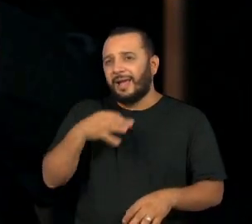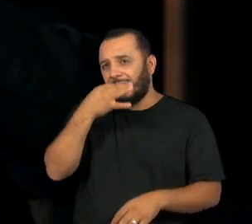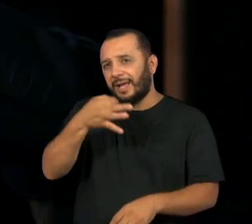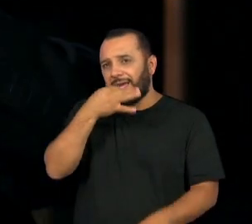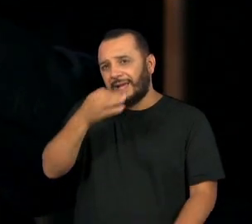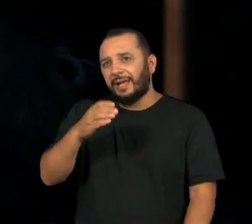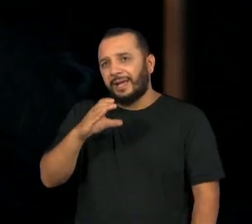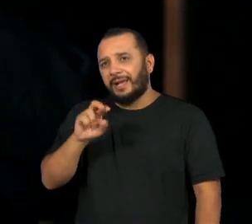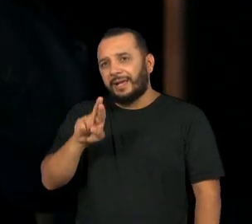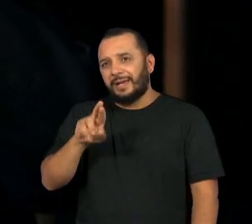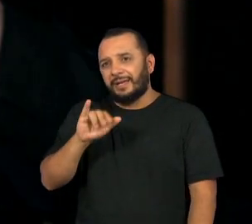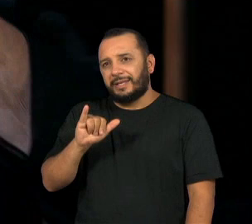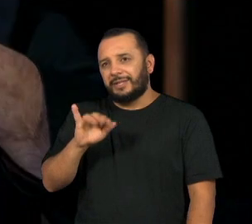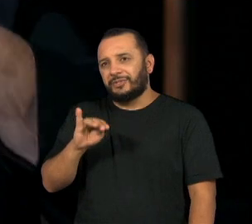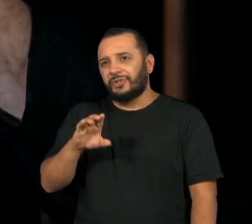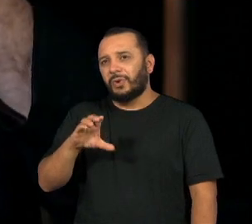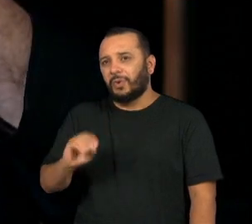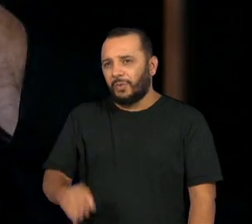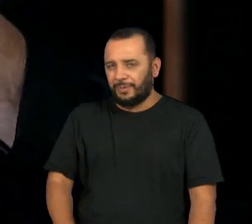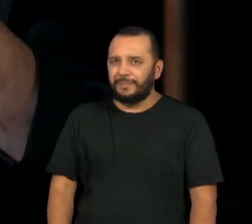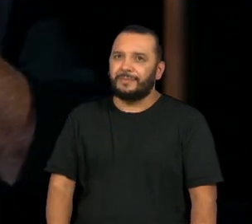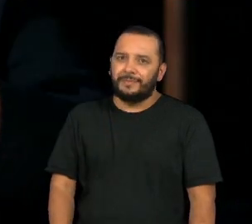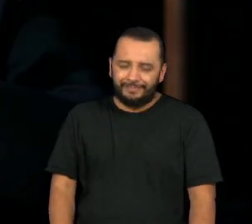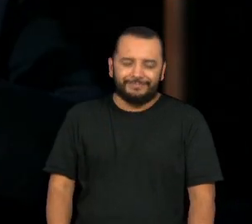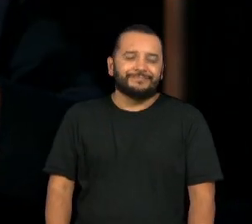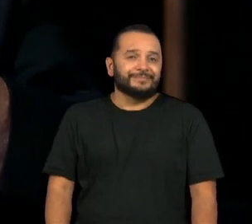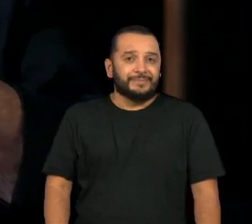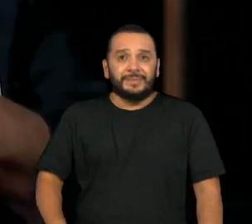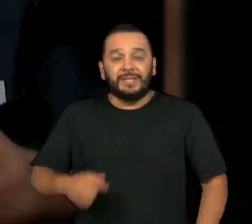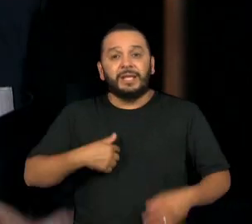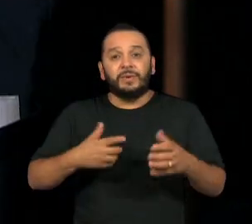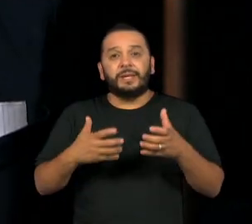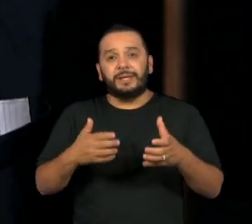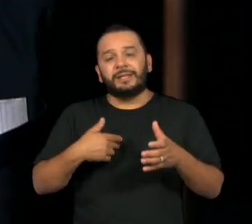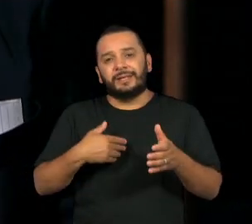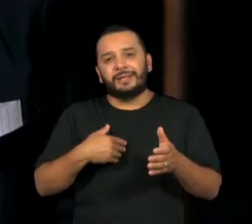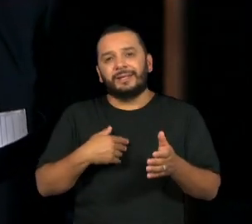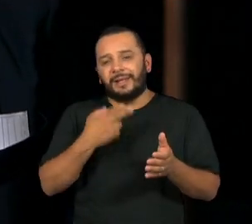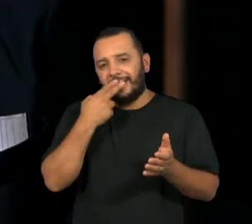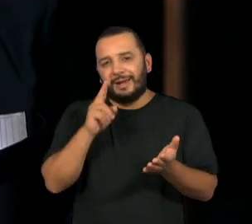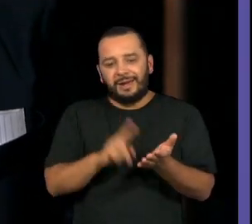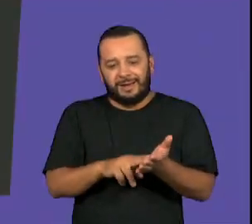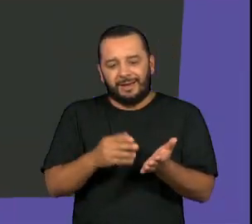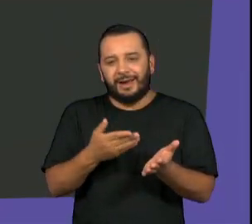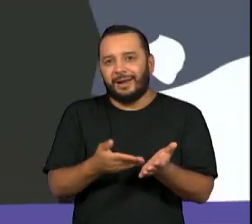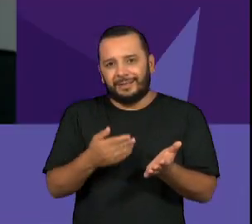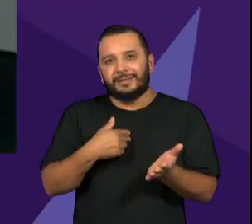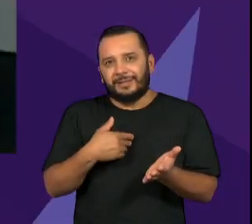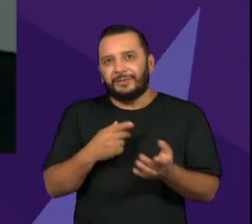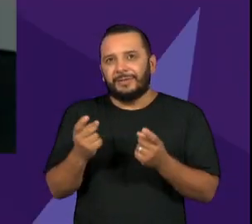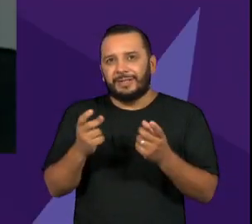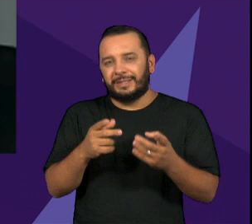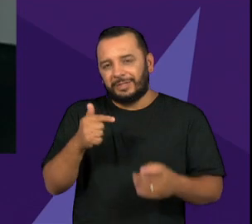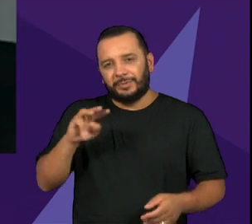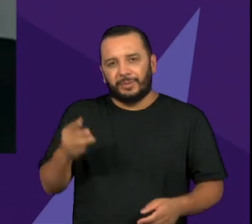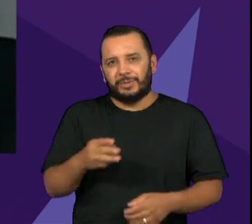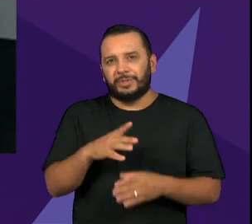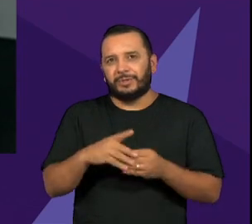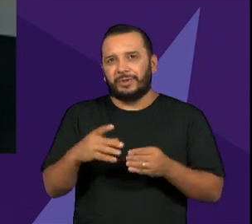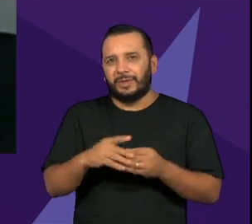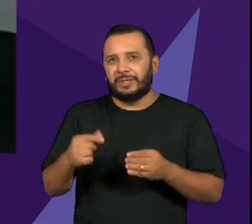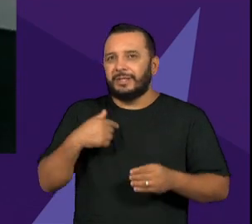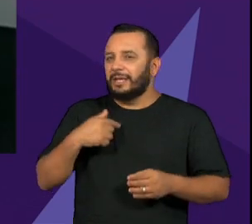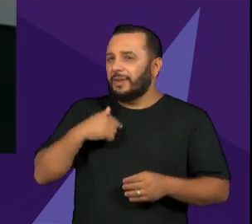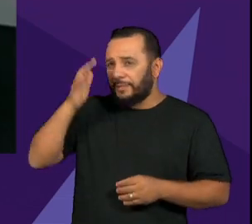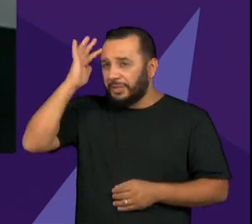Um desenho... Eu queria ter até essa carta para fazer NFT e vender por $7 milhões. A minha fantasia se apodera